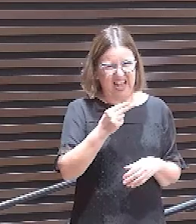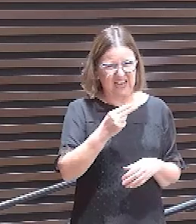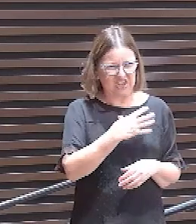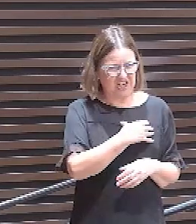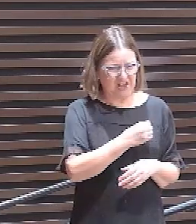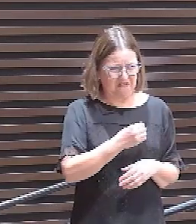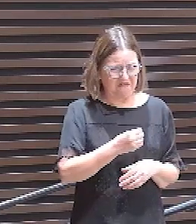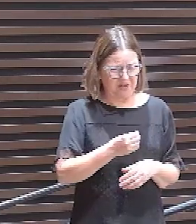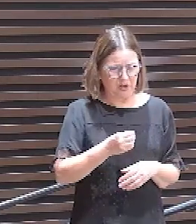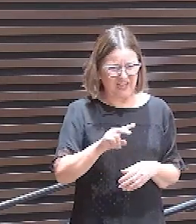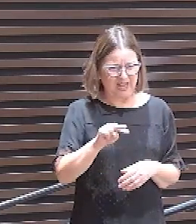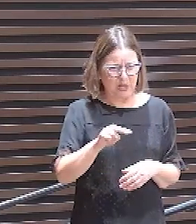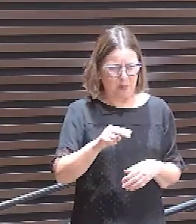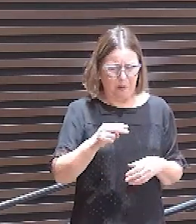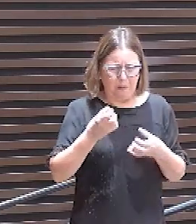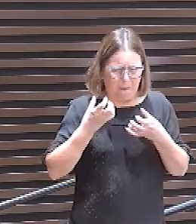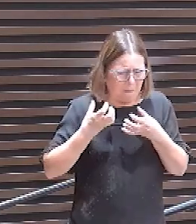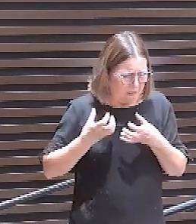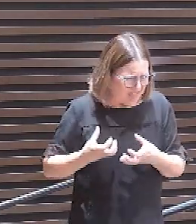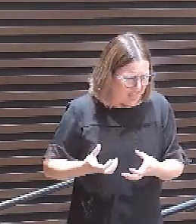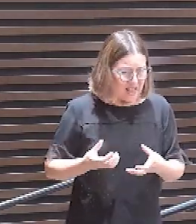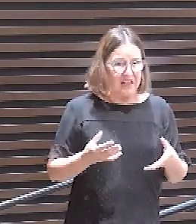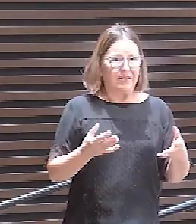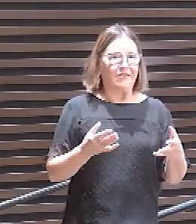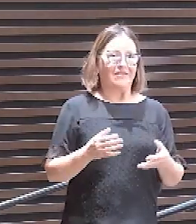Ou energúmeno.